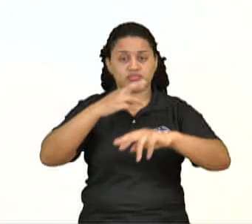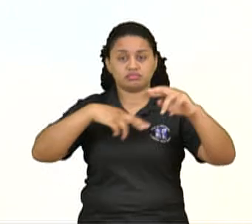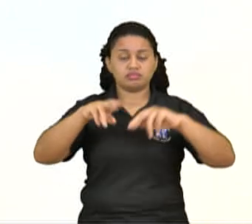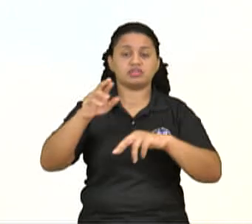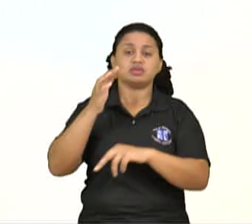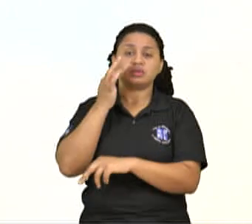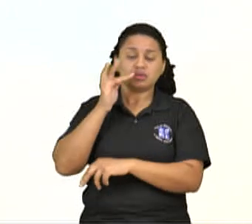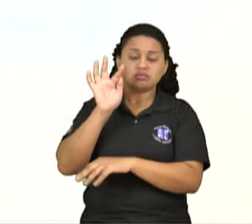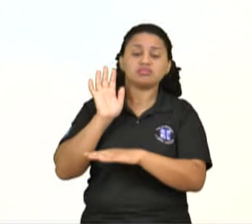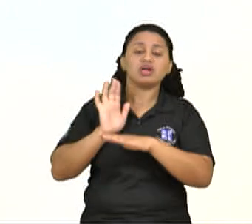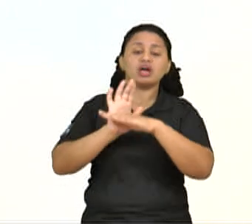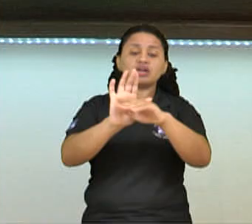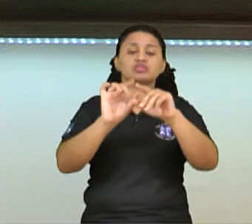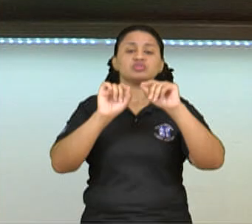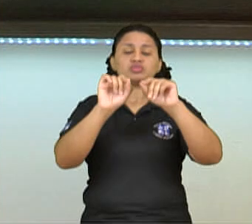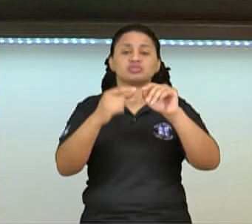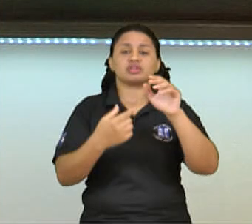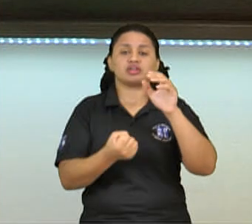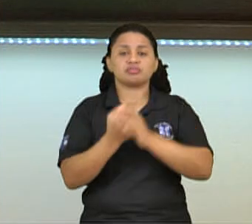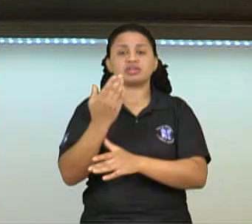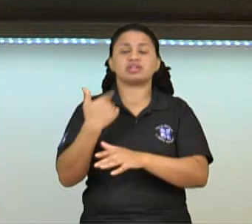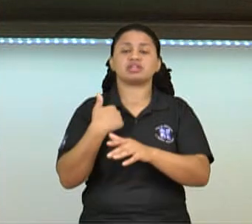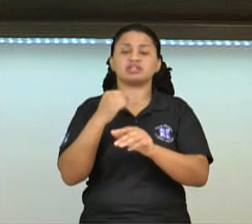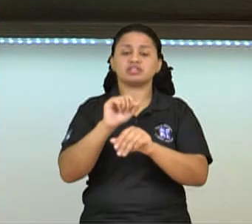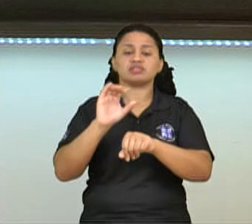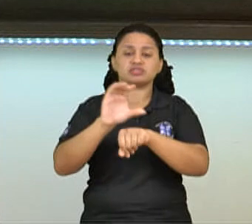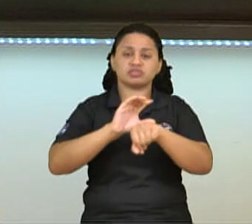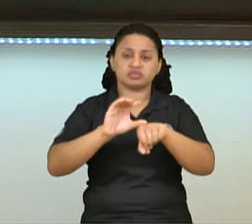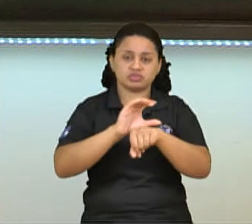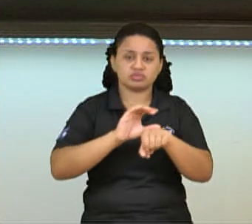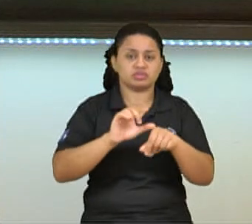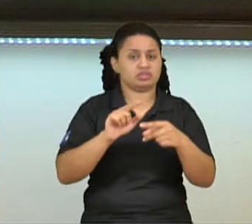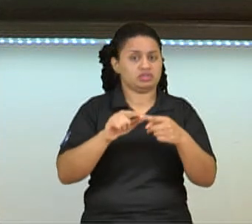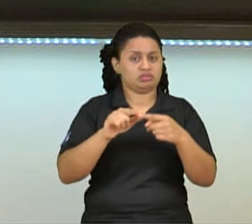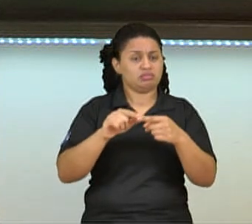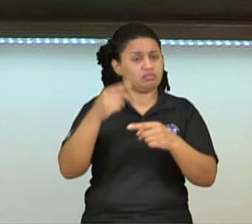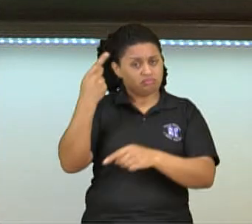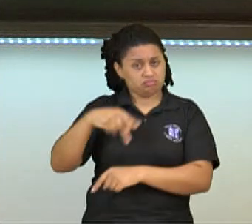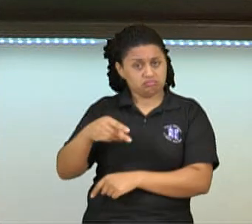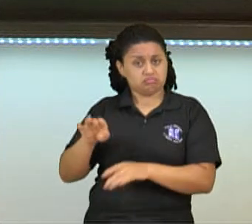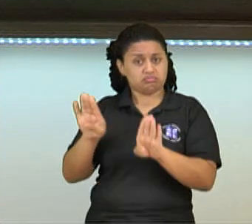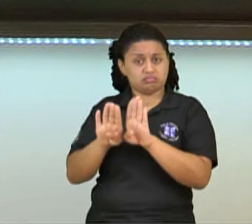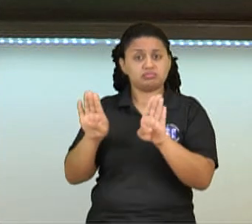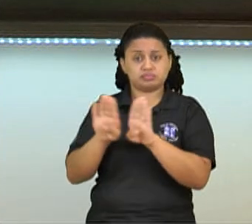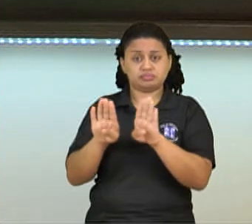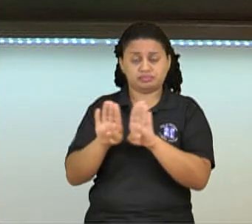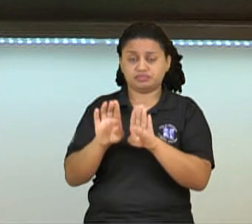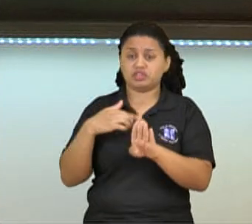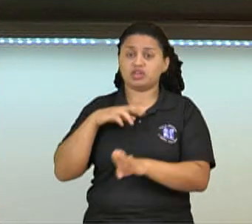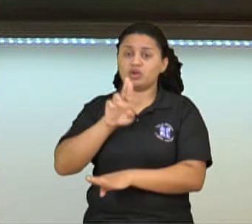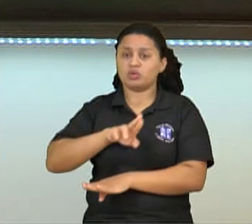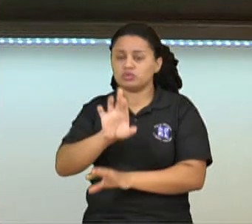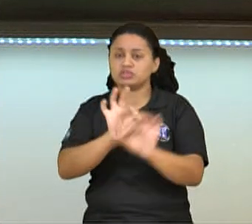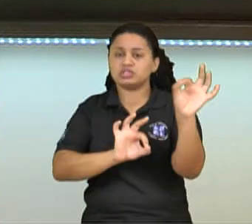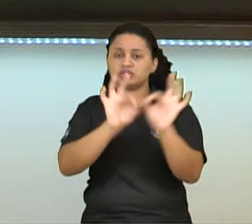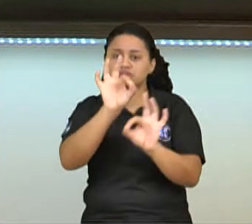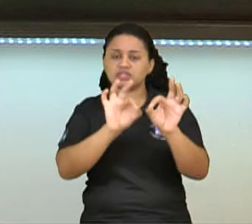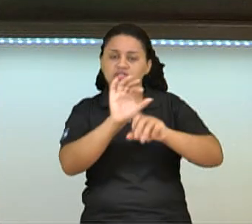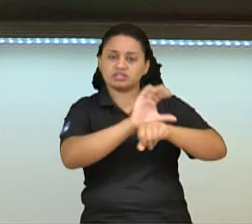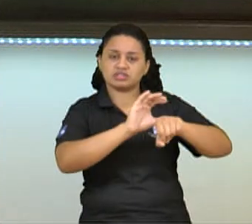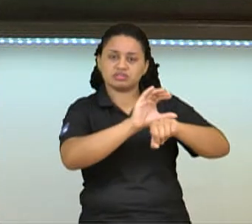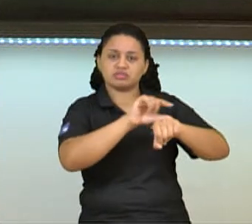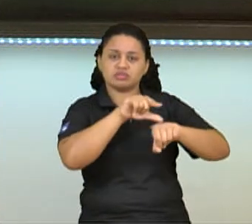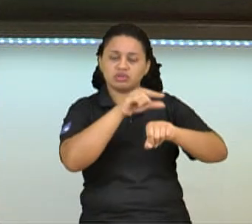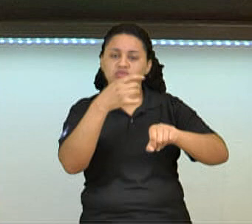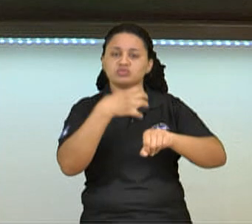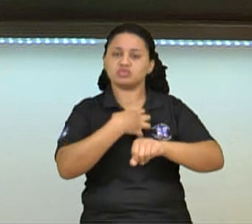contribuir para a elaboração de constituições. Várias nações, inclusive a nossa, vão utilizar da organização de constituição como